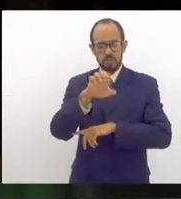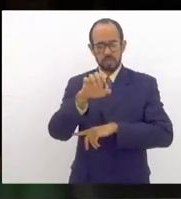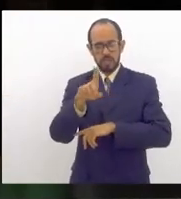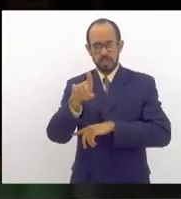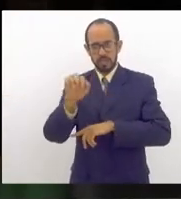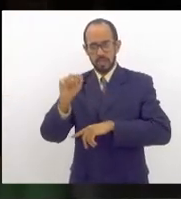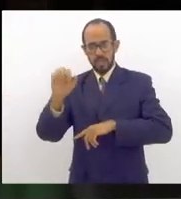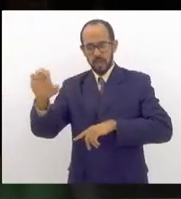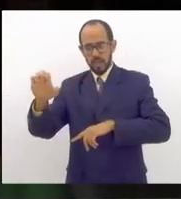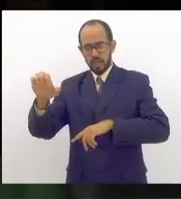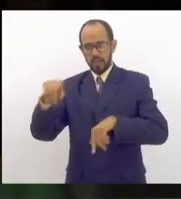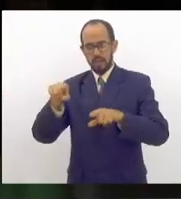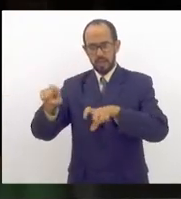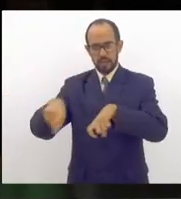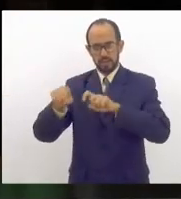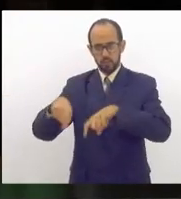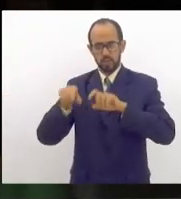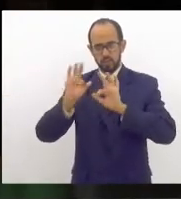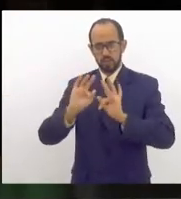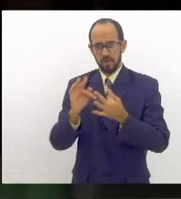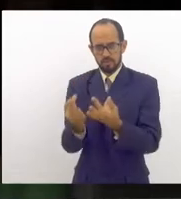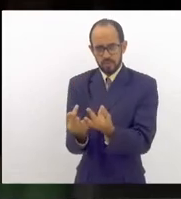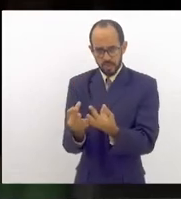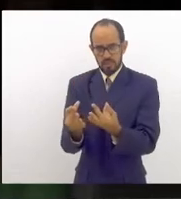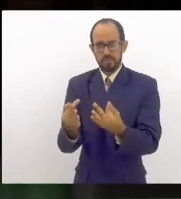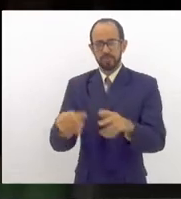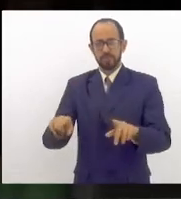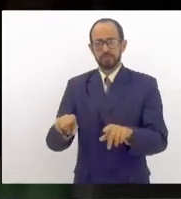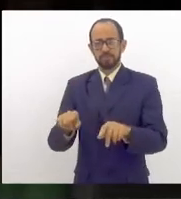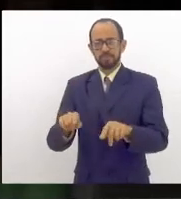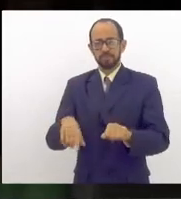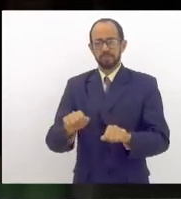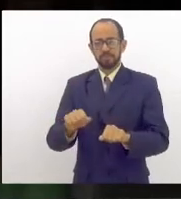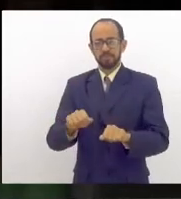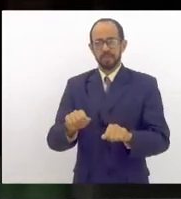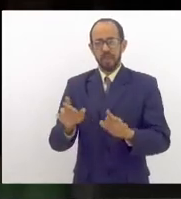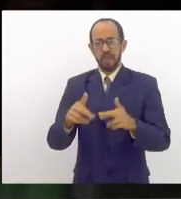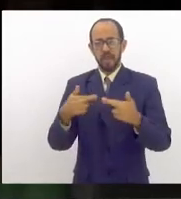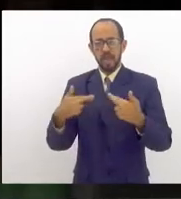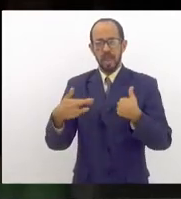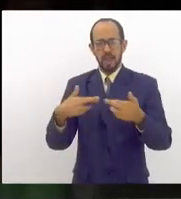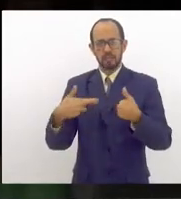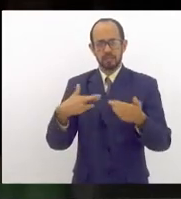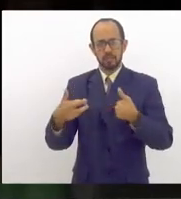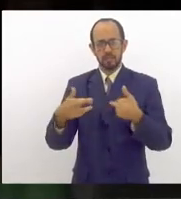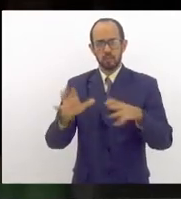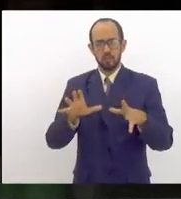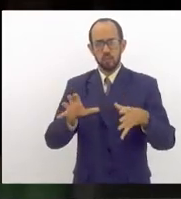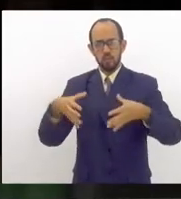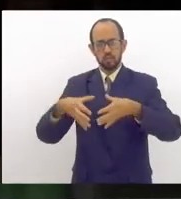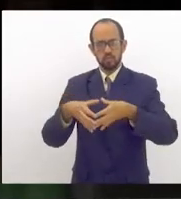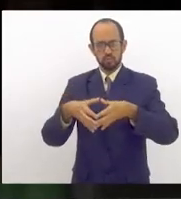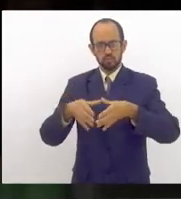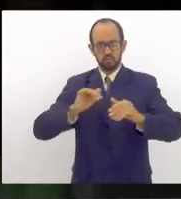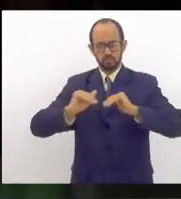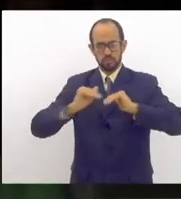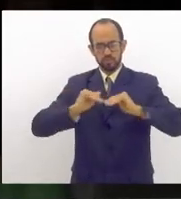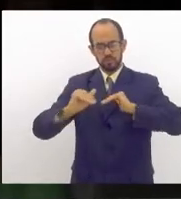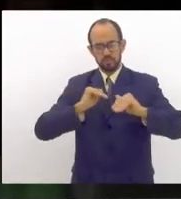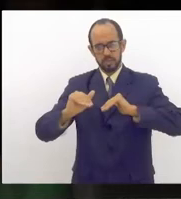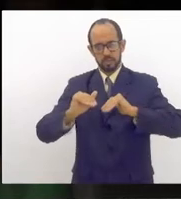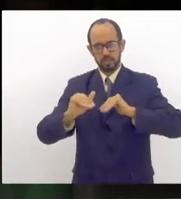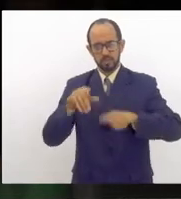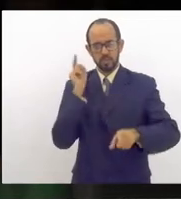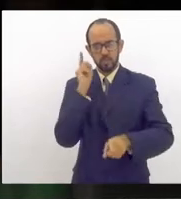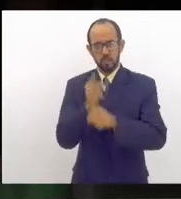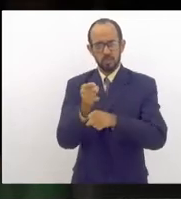a agricultura familiar com relação ao conjunto de movimentos que estavam colocados que encontraram na comissão